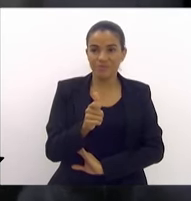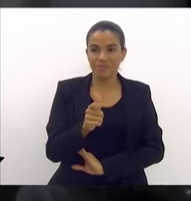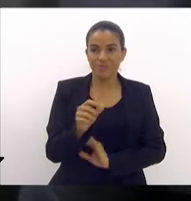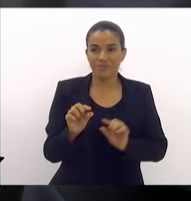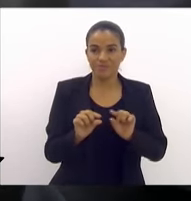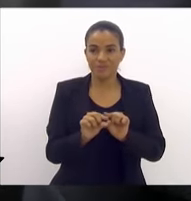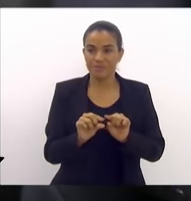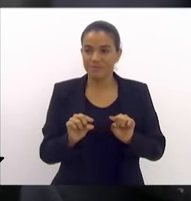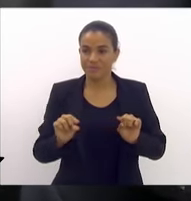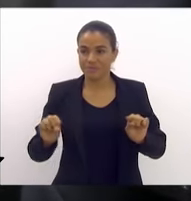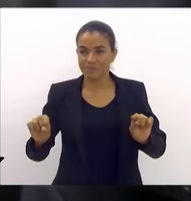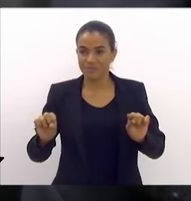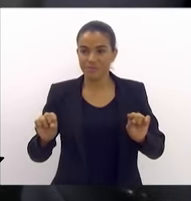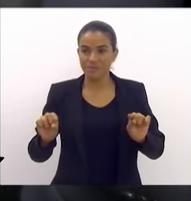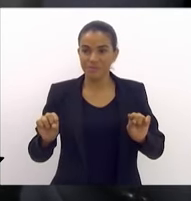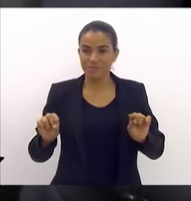Fernando.